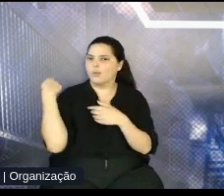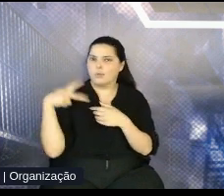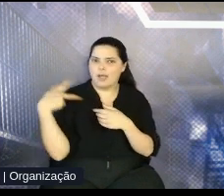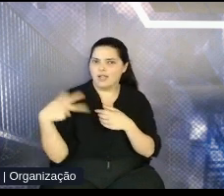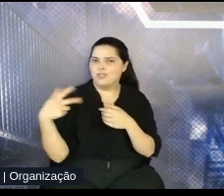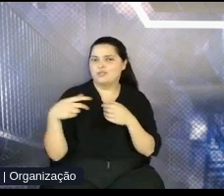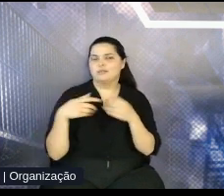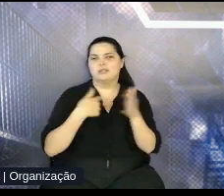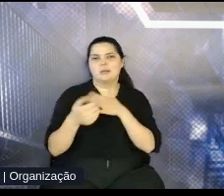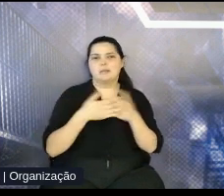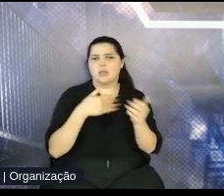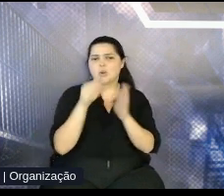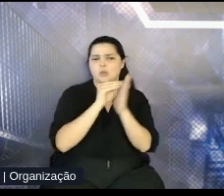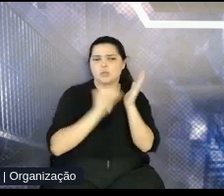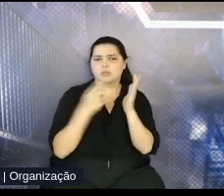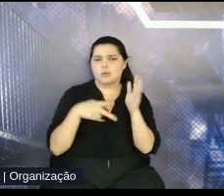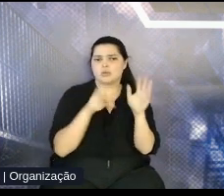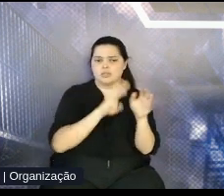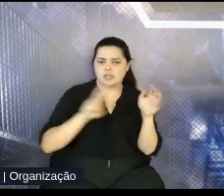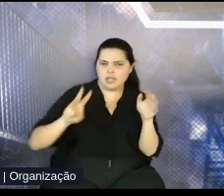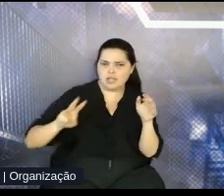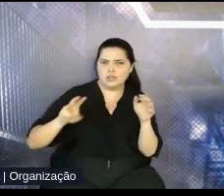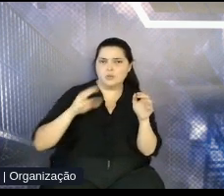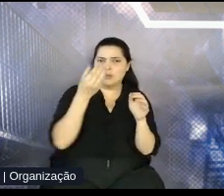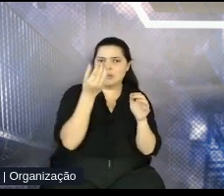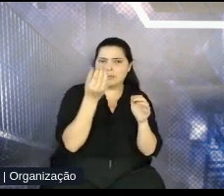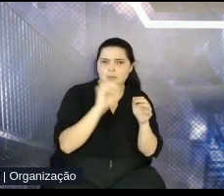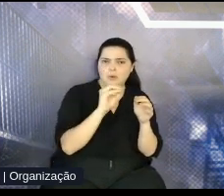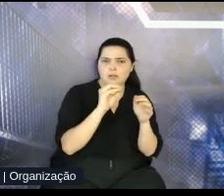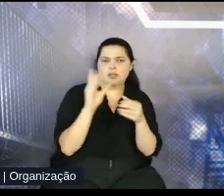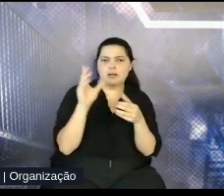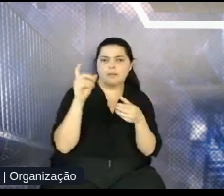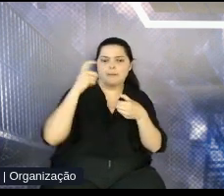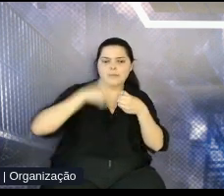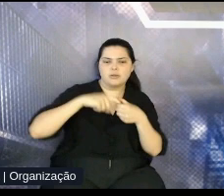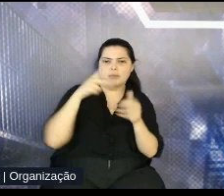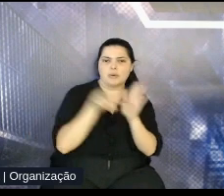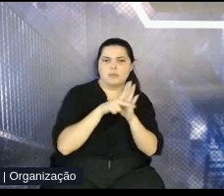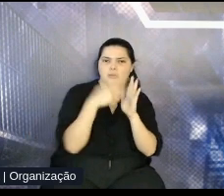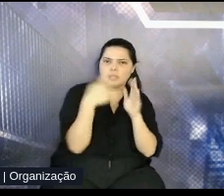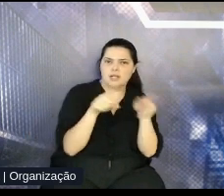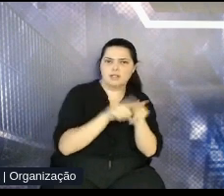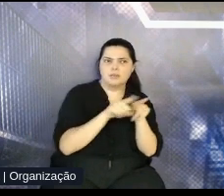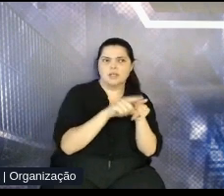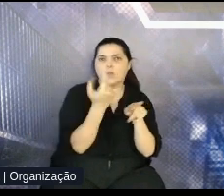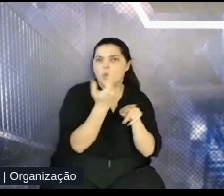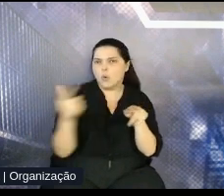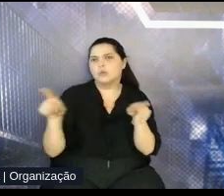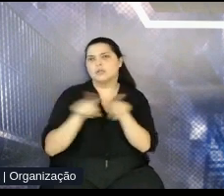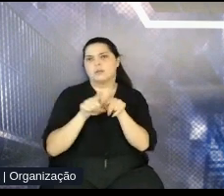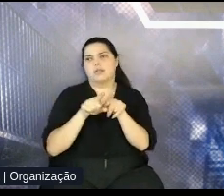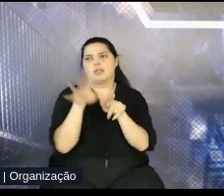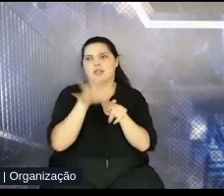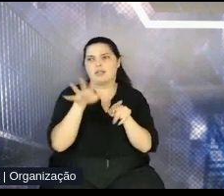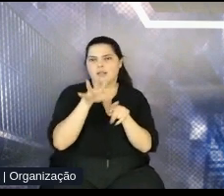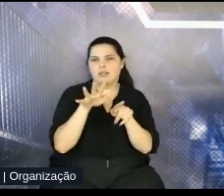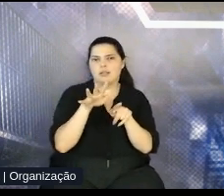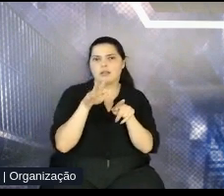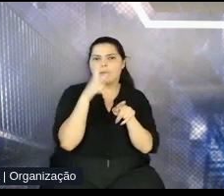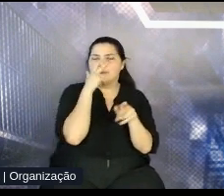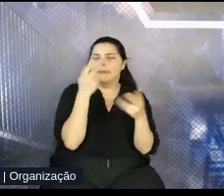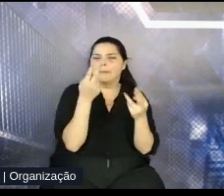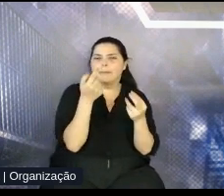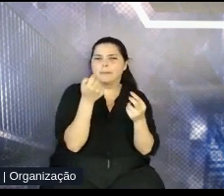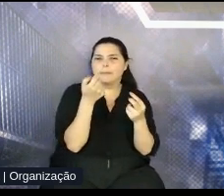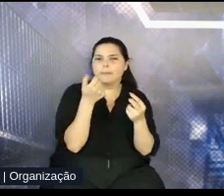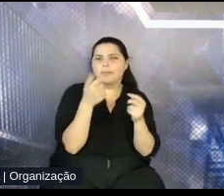do conteúdo que esteja ali, você colocando o plugin deles, existem outros plugins também, né, com a mesma pegada do Handtalk, né? Mas